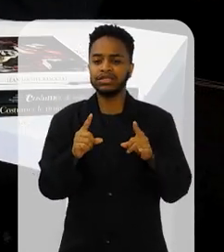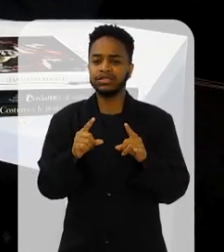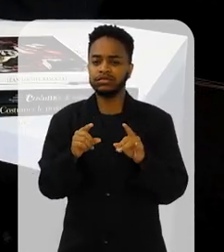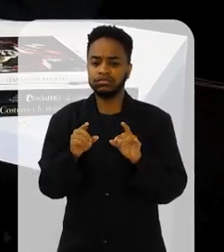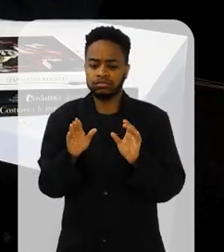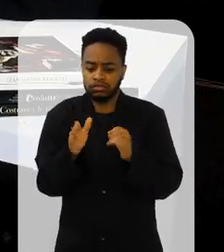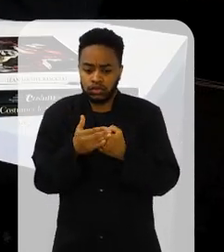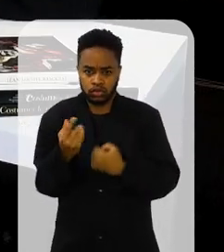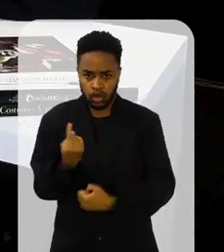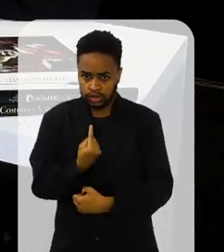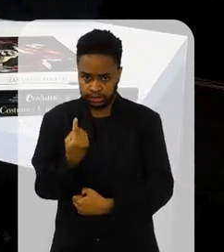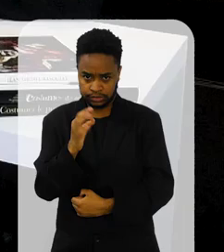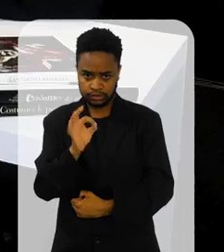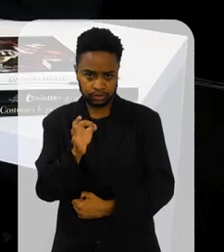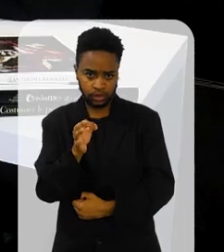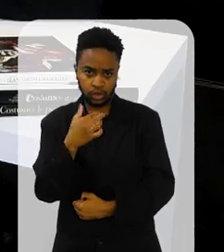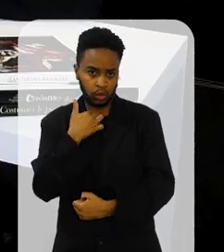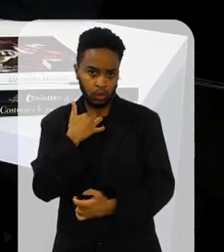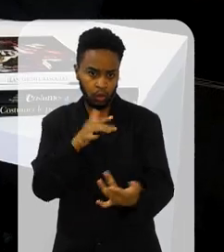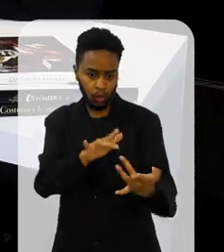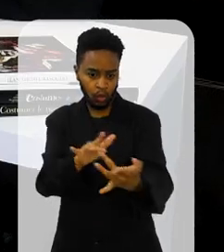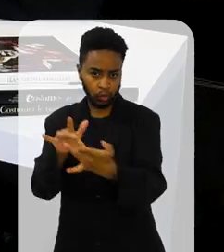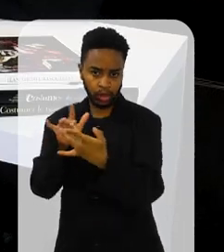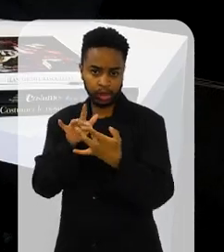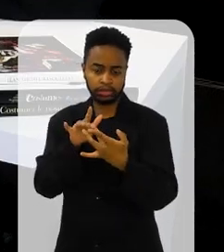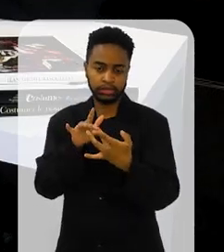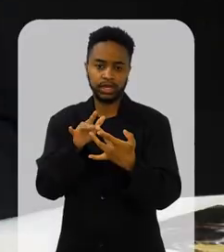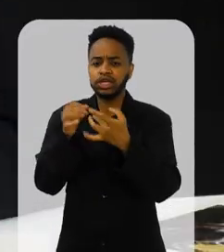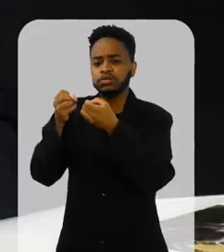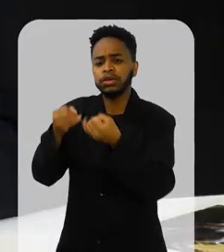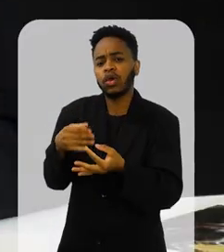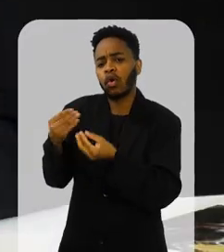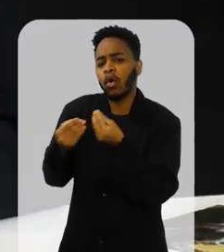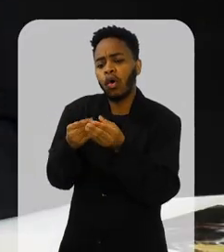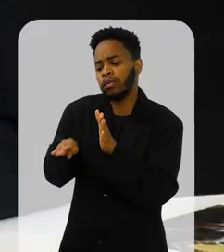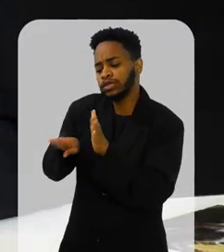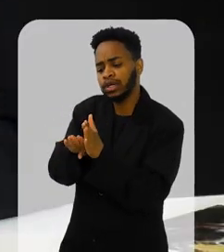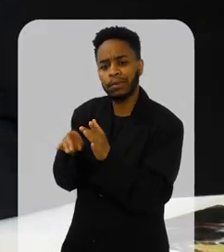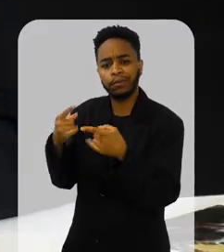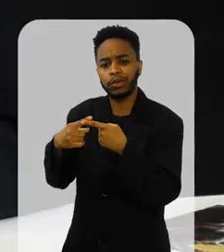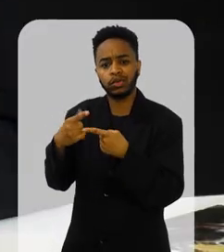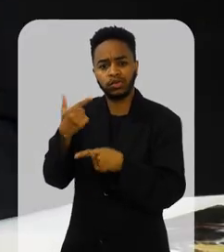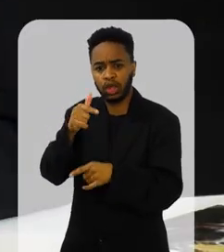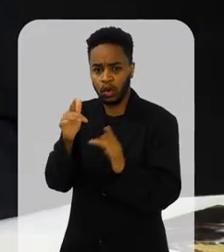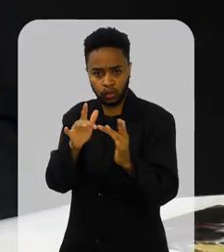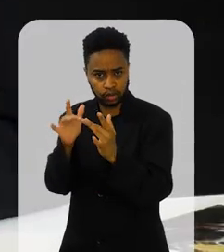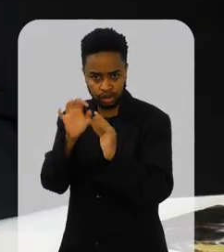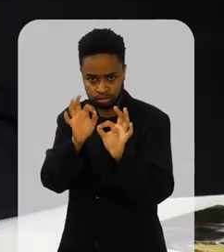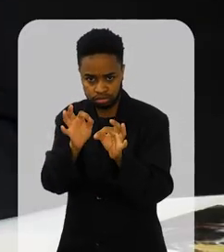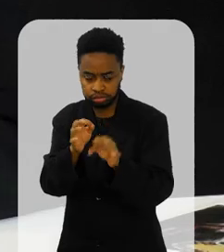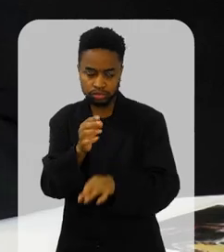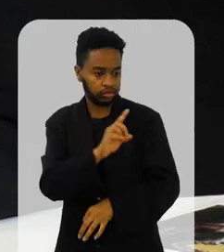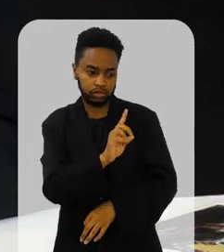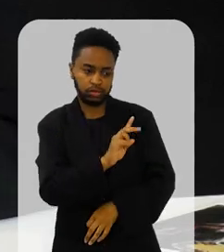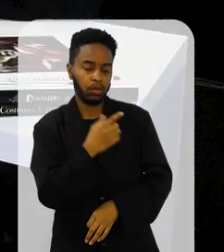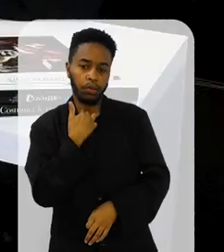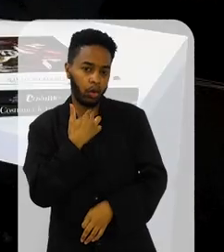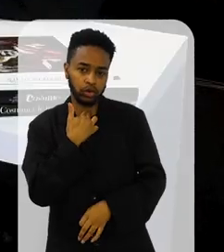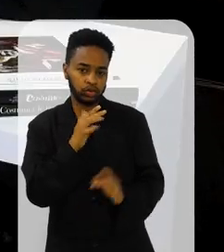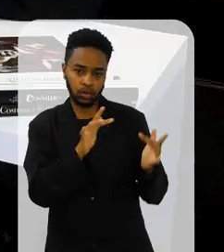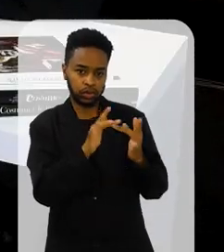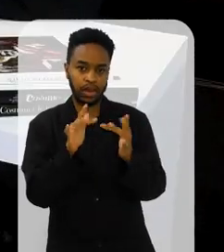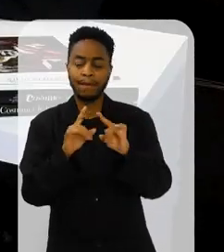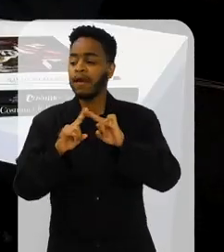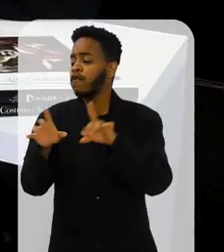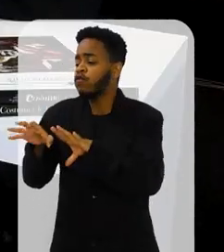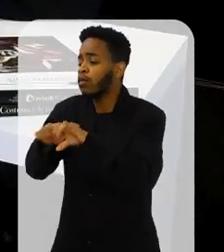ficam totalmente isolados, né? Totalmente. Fala um pouco da chegada deles. Você não tem contato com esse corpo de jurados? Nenhuma, né? Inclusive. E